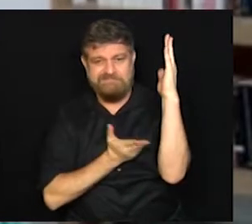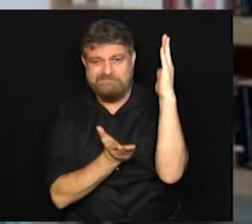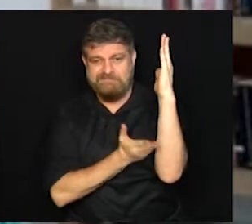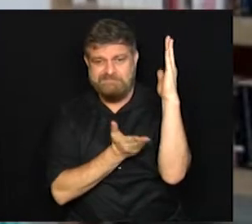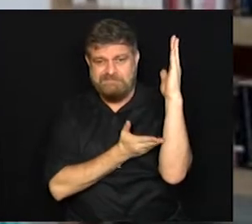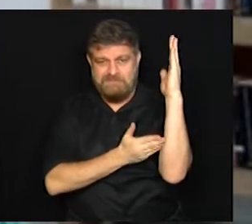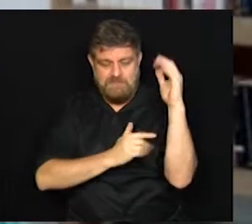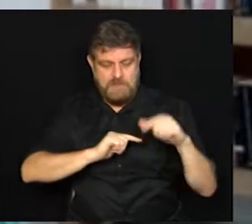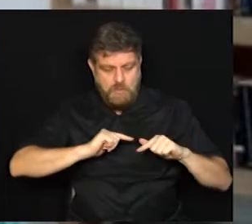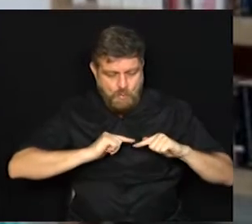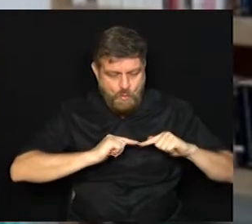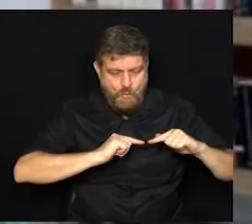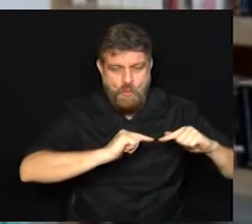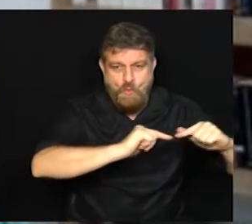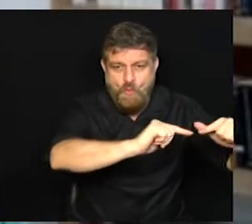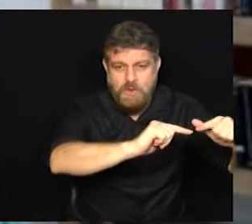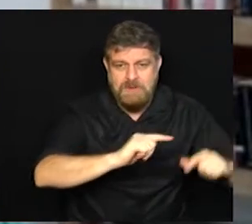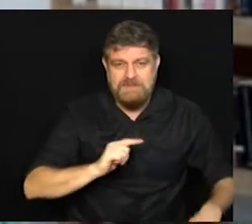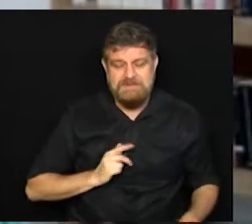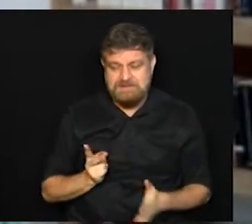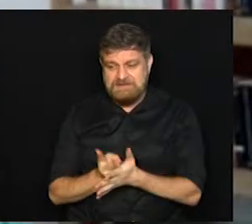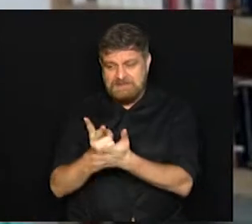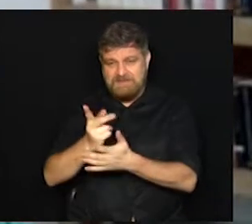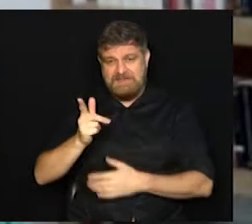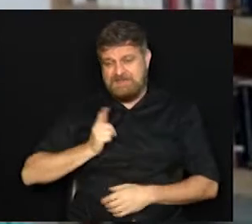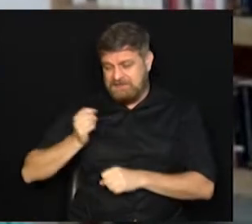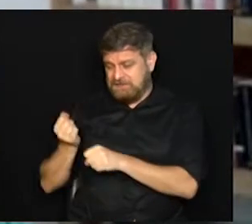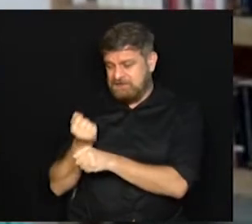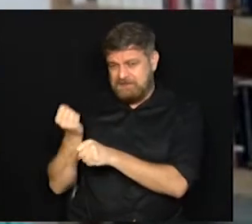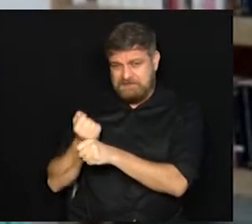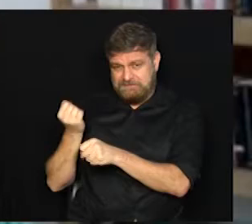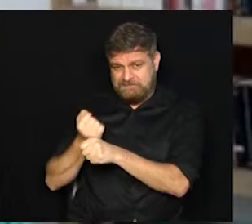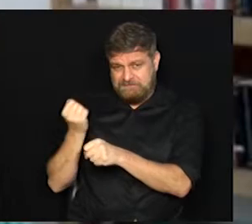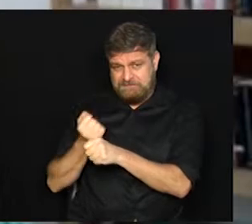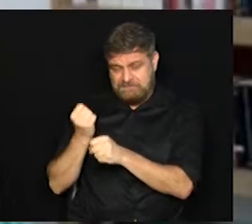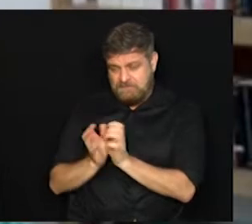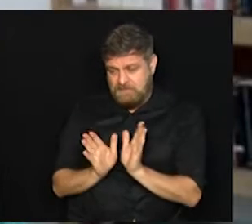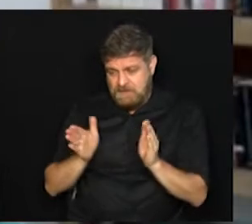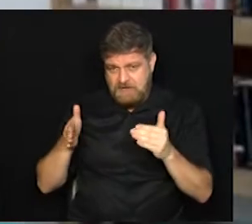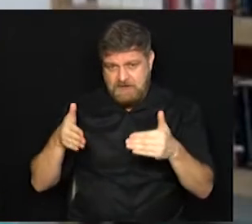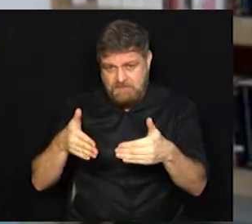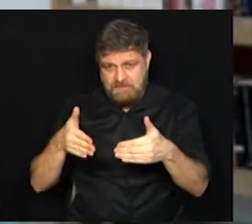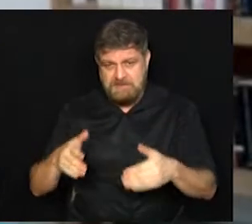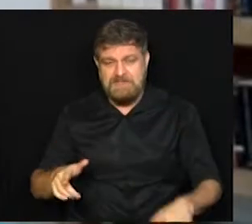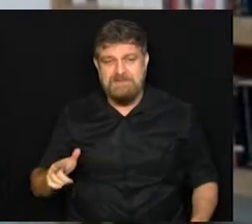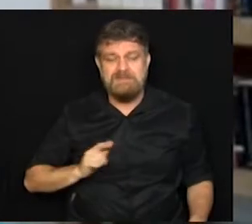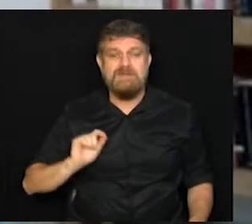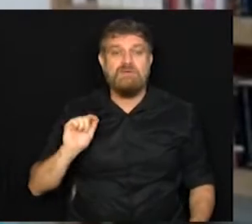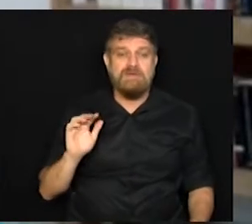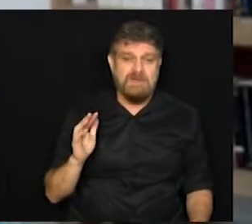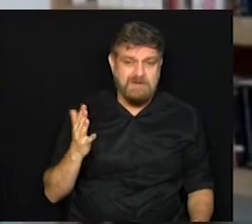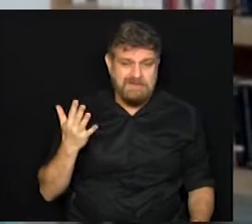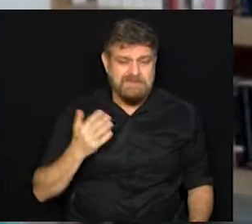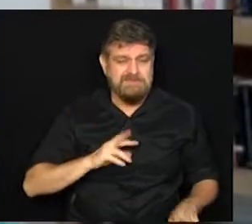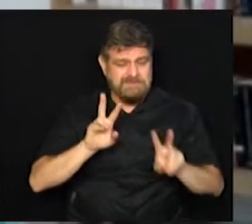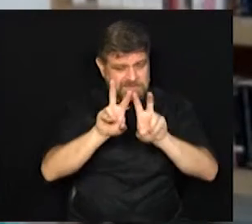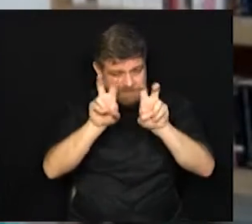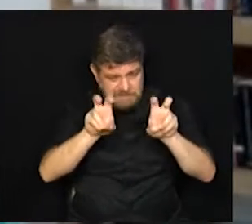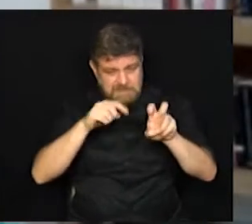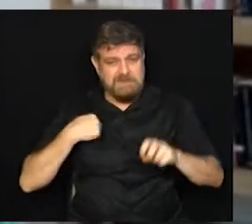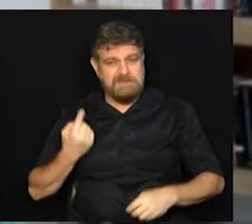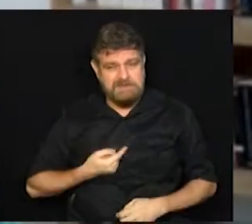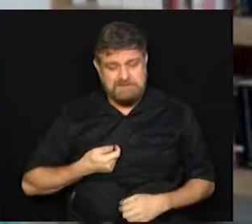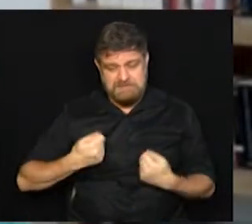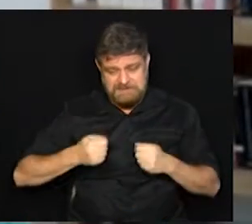nesse sentido, né, toda vez que a gente tem alguma obra voltado do transporte, isso é uma questão que eu acho que a gente precisa